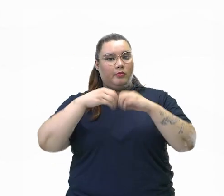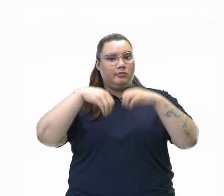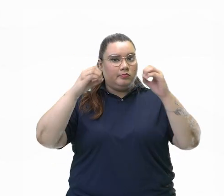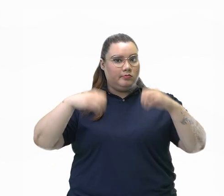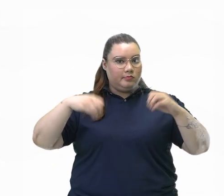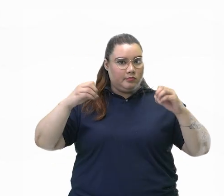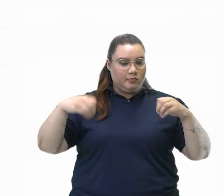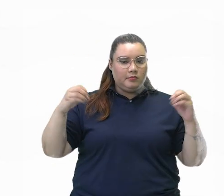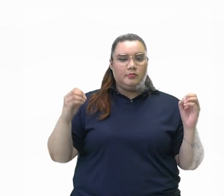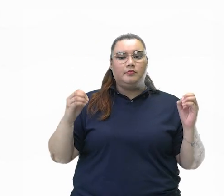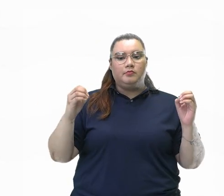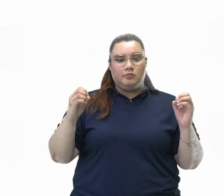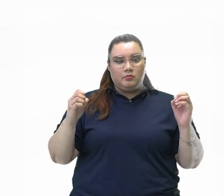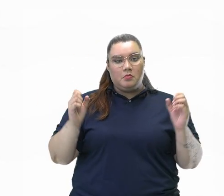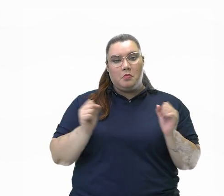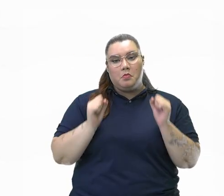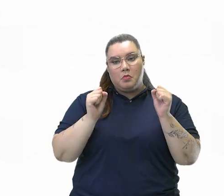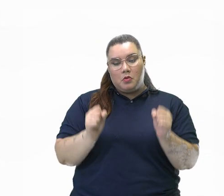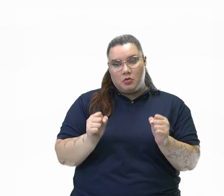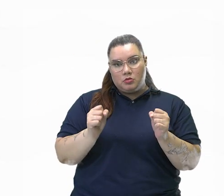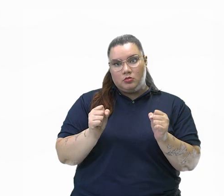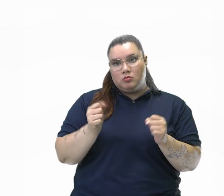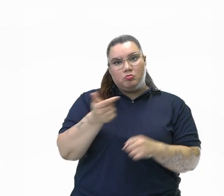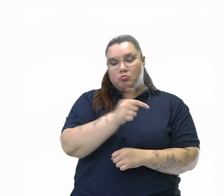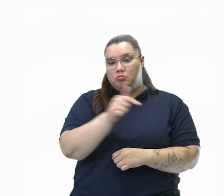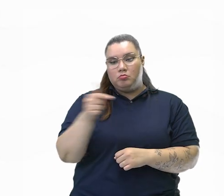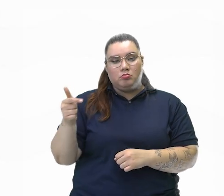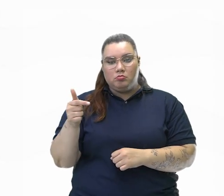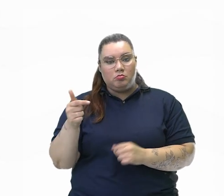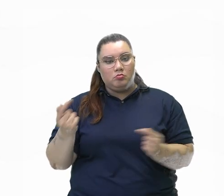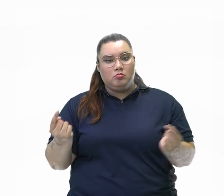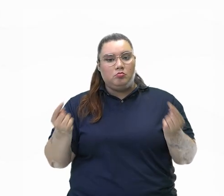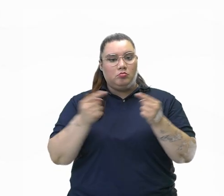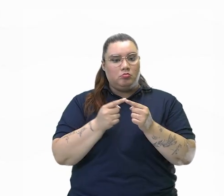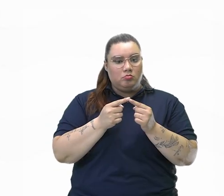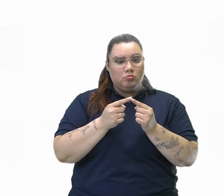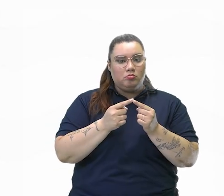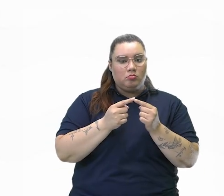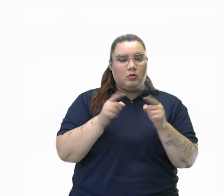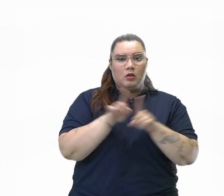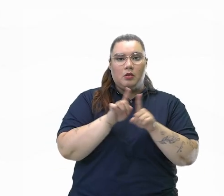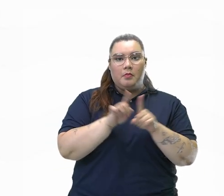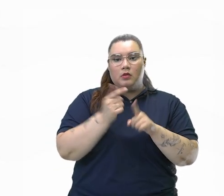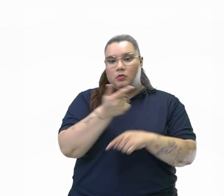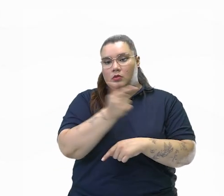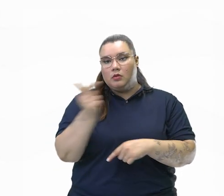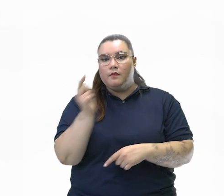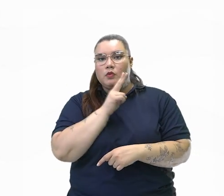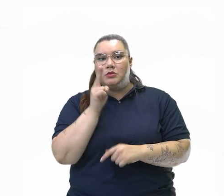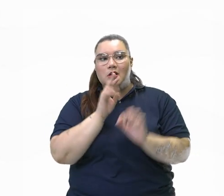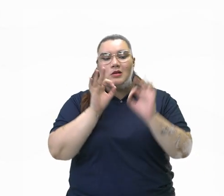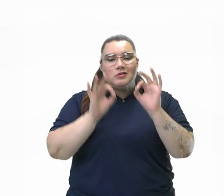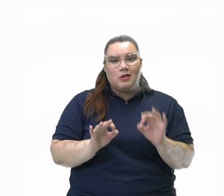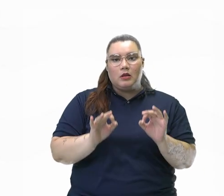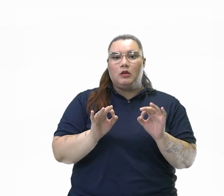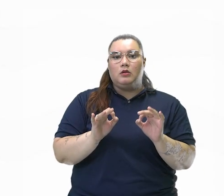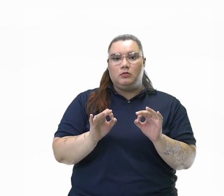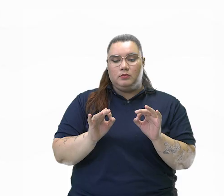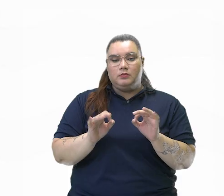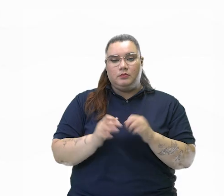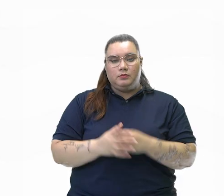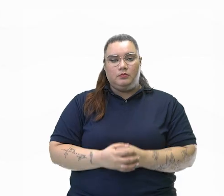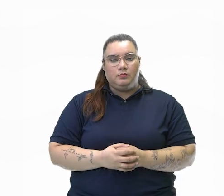têm propriedades ondulatórias, podendo não ter uma posição nem uma velocidade